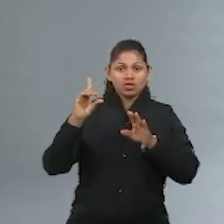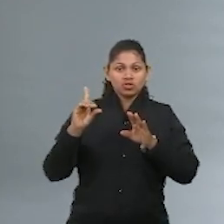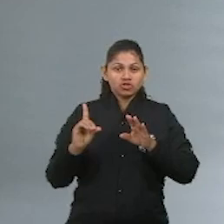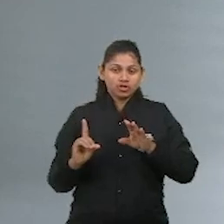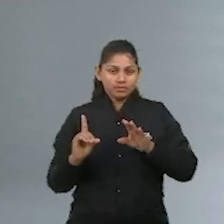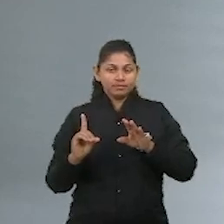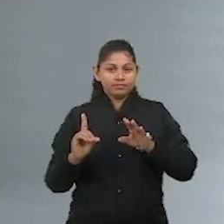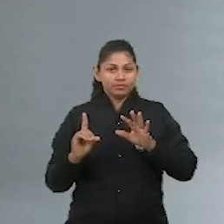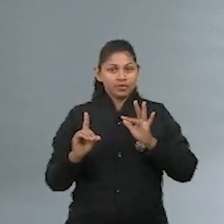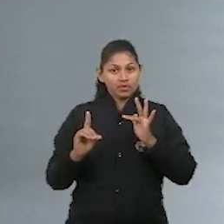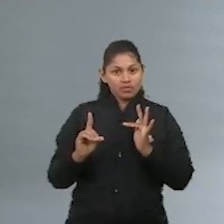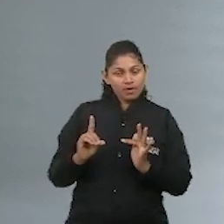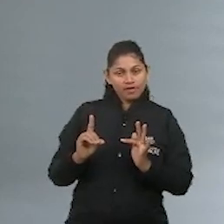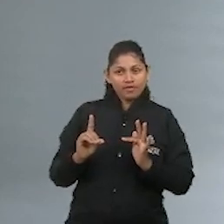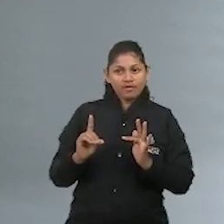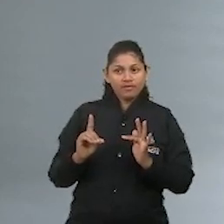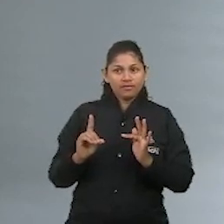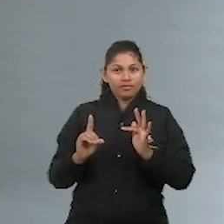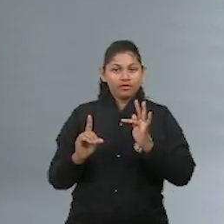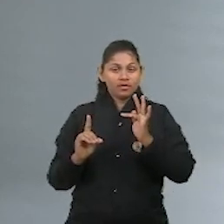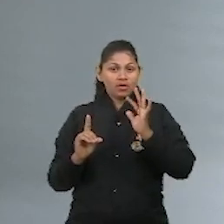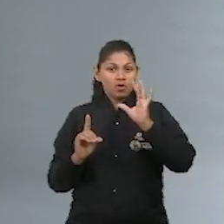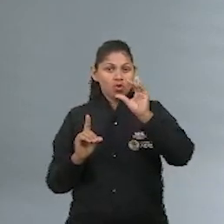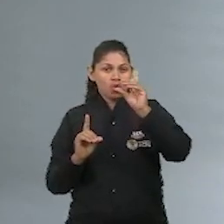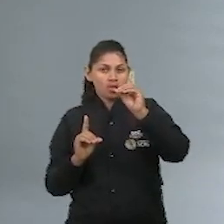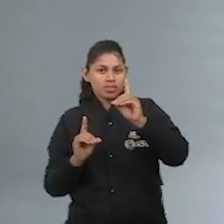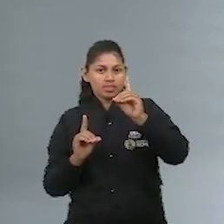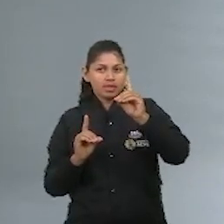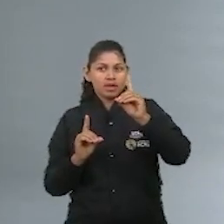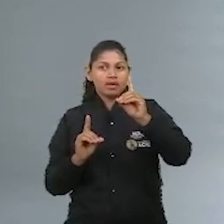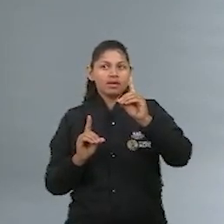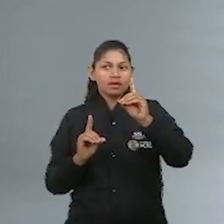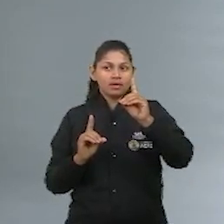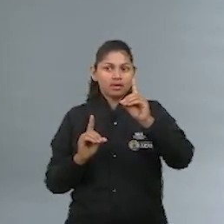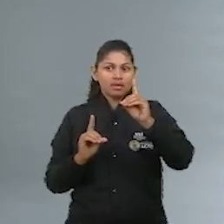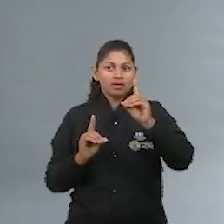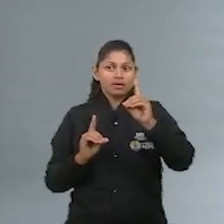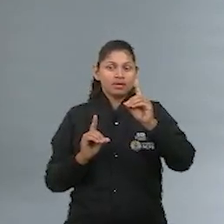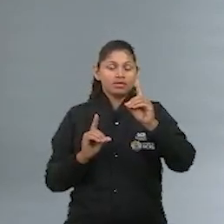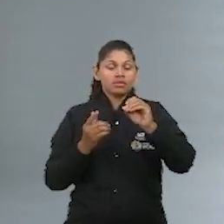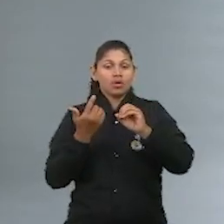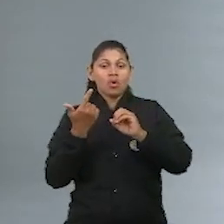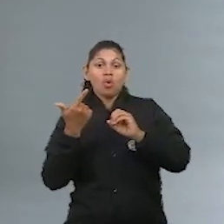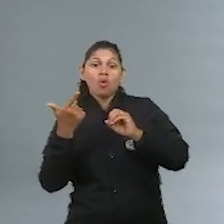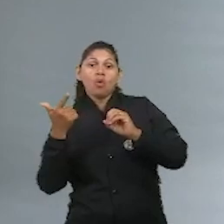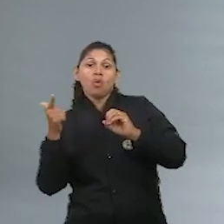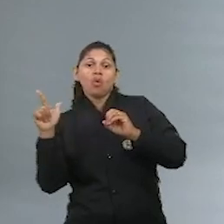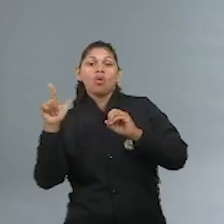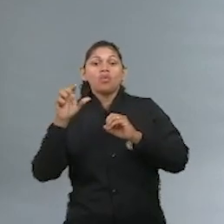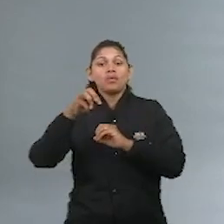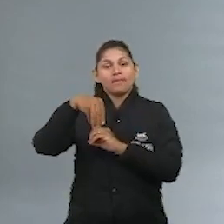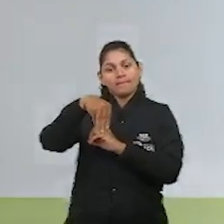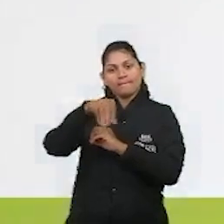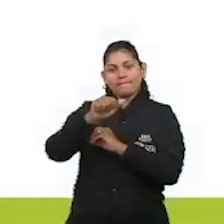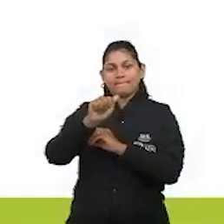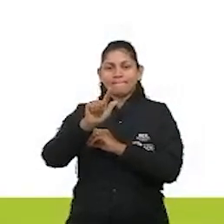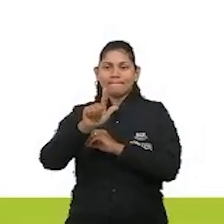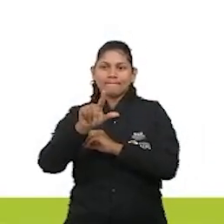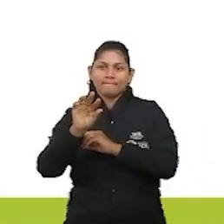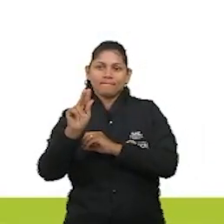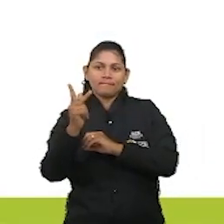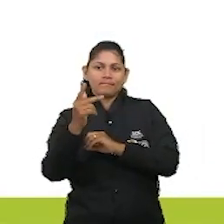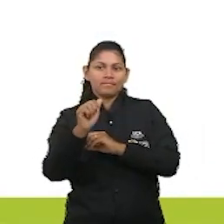G, o F, o D, e voltando ao B ali, outra malha, né, uma outra parte